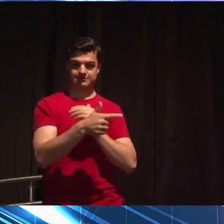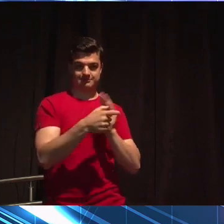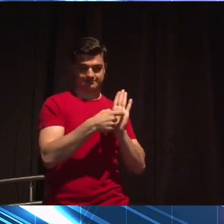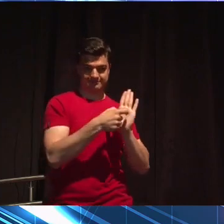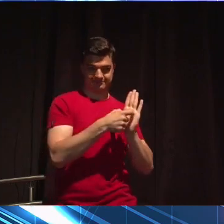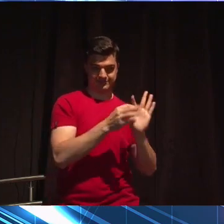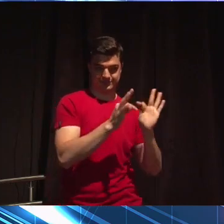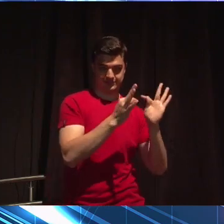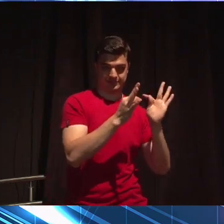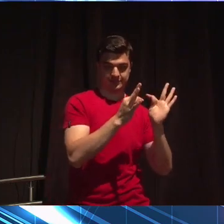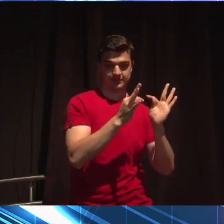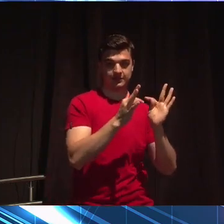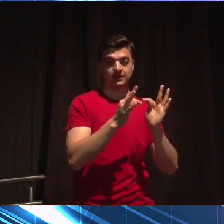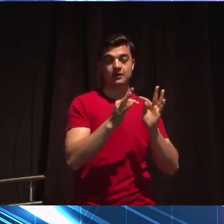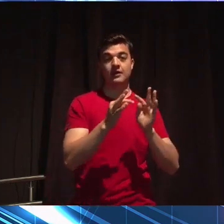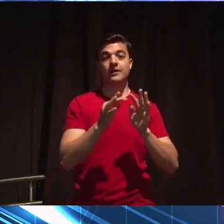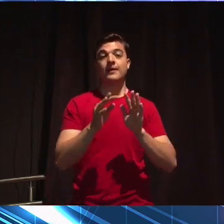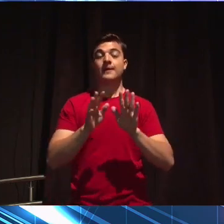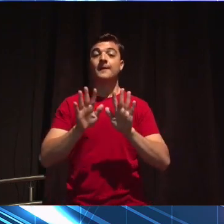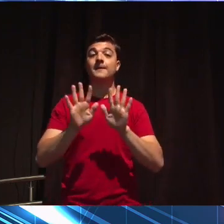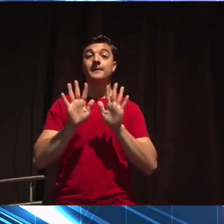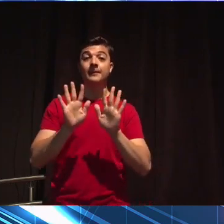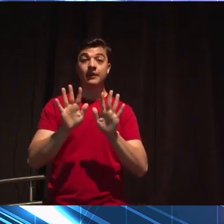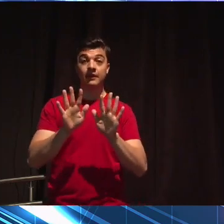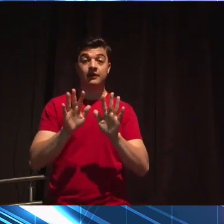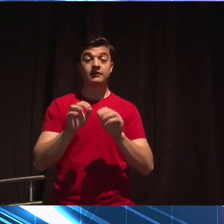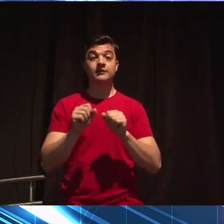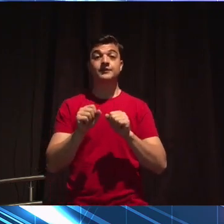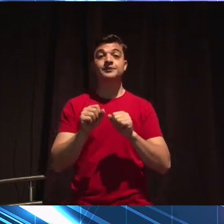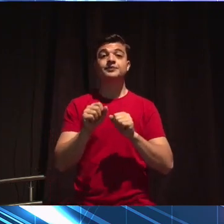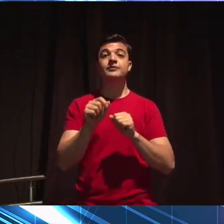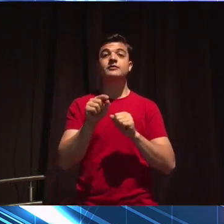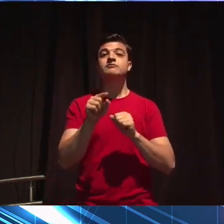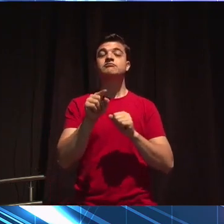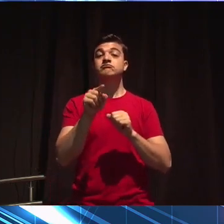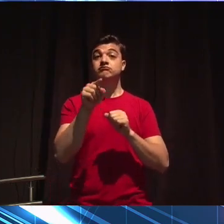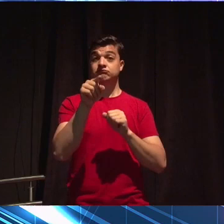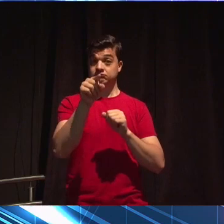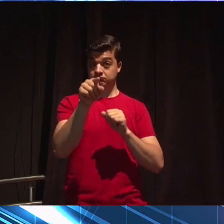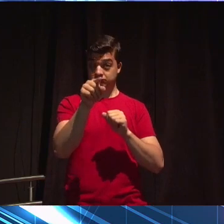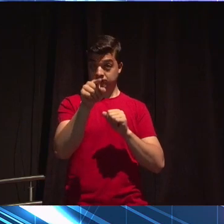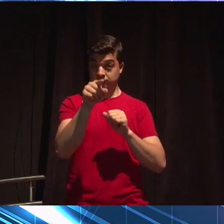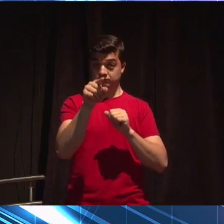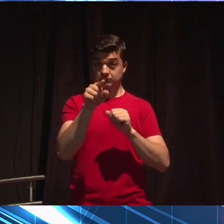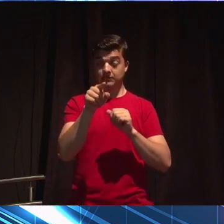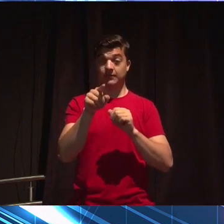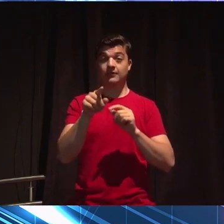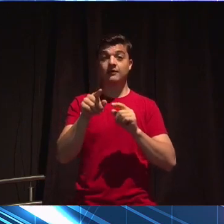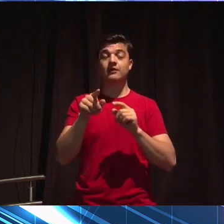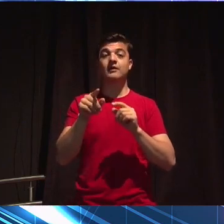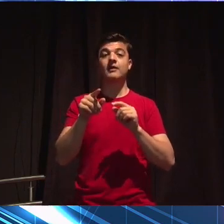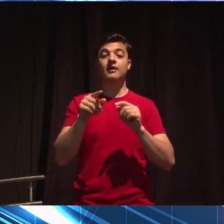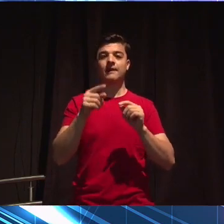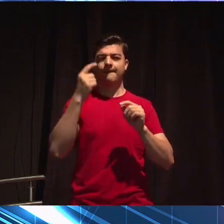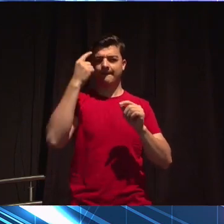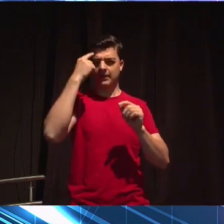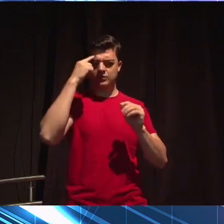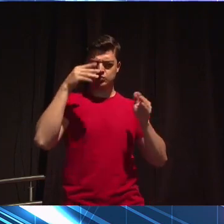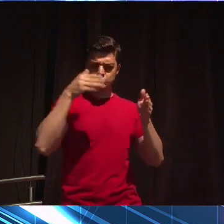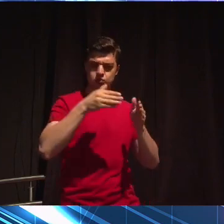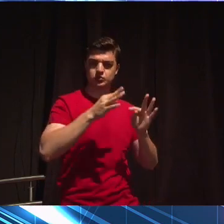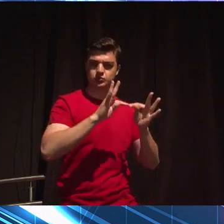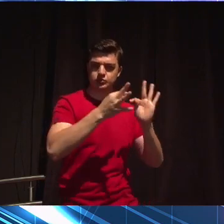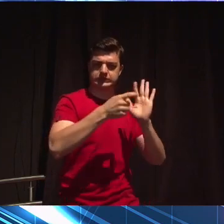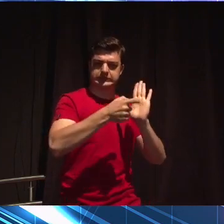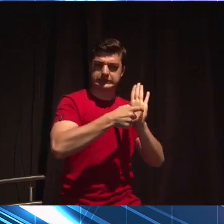antes você entender que quanto mais sênior você é, menos o teu trabalho é desenvolver software e mais o teu trabalho é desenvolver gente, mais fácil fica a tua vida.